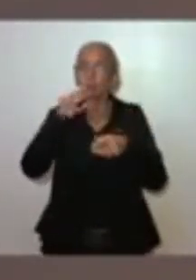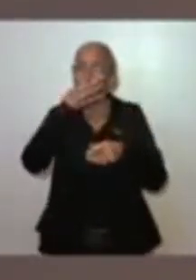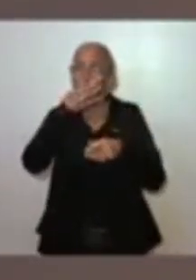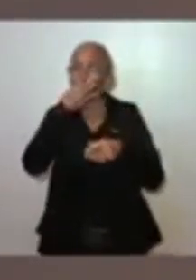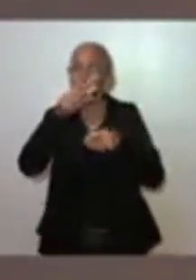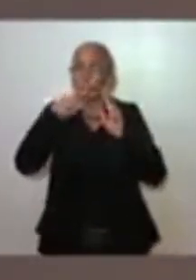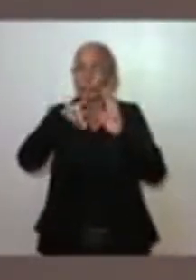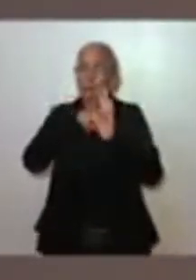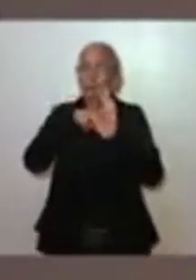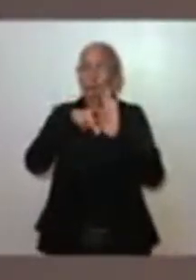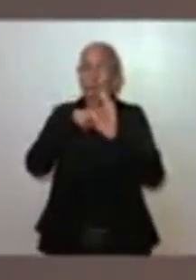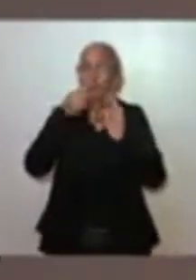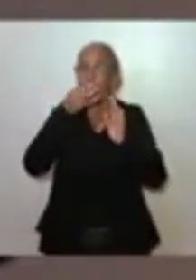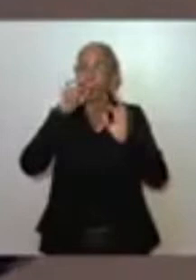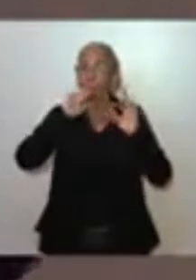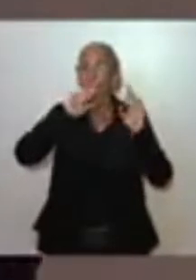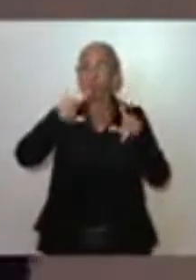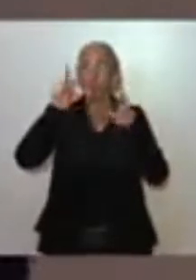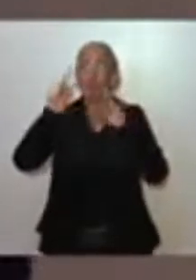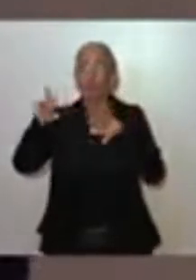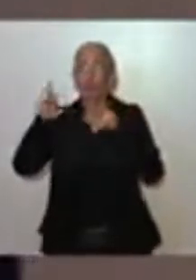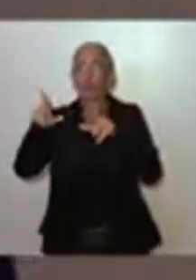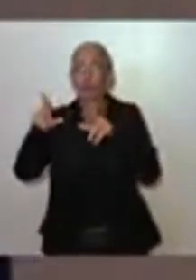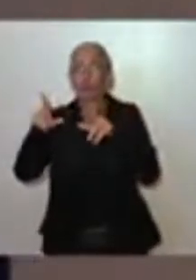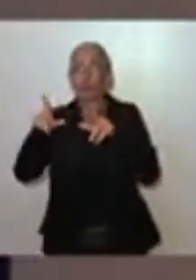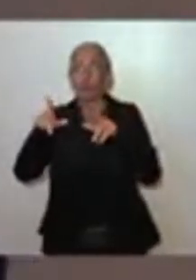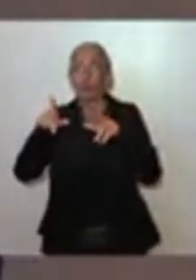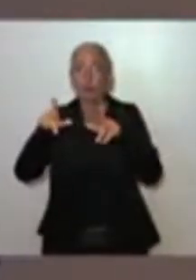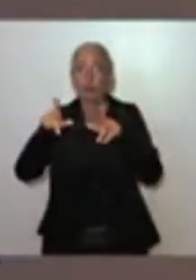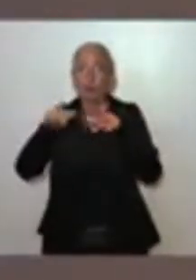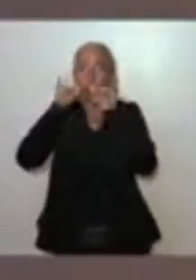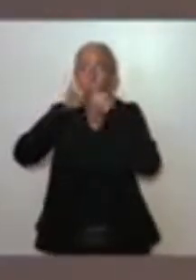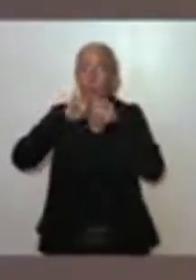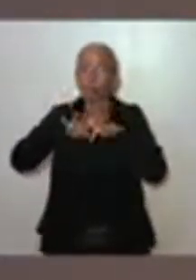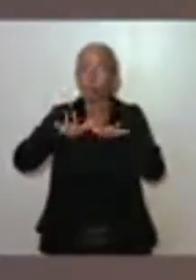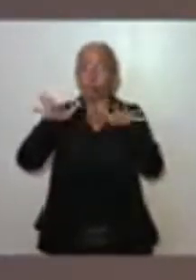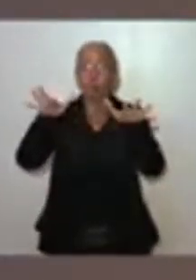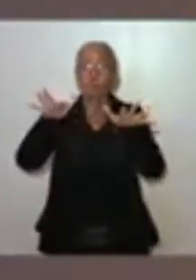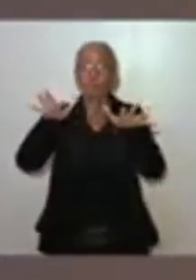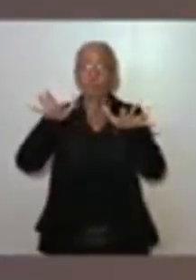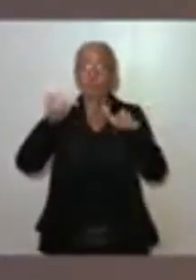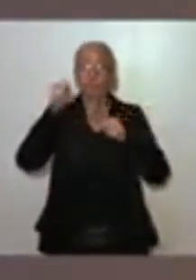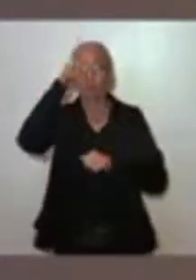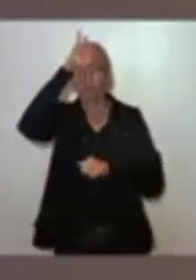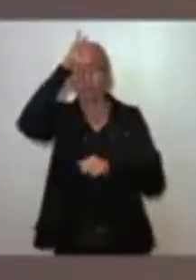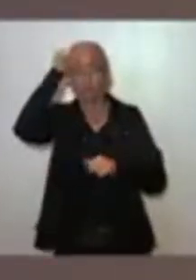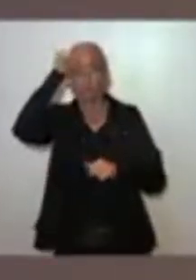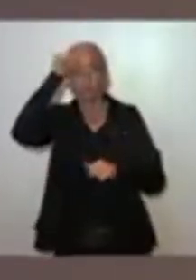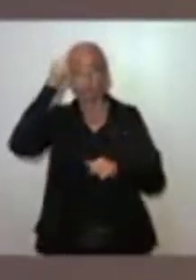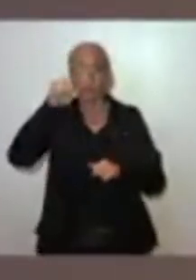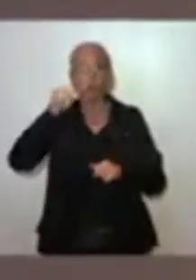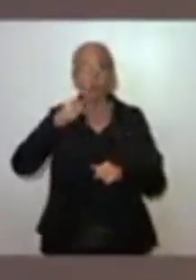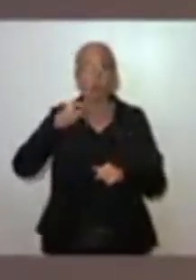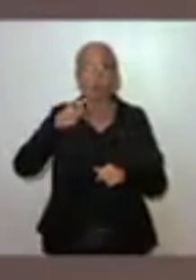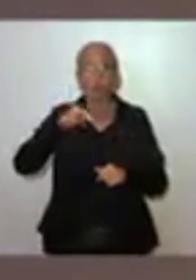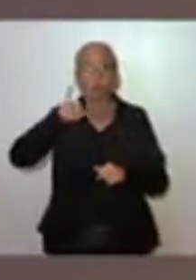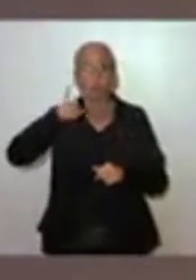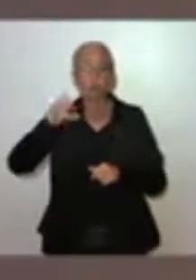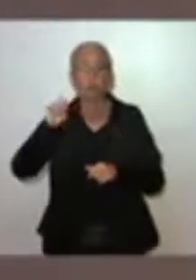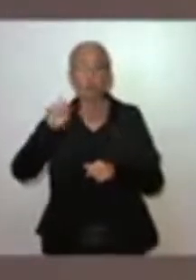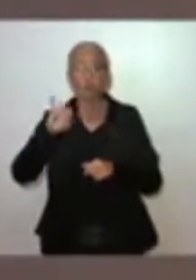é respeitada e absorvida institucionalmente como lembrou o nosso prefeito José Bonifácio quem pensa diferente